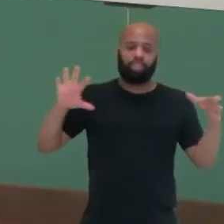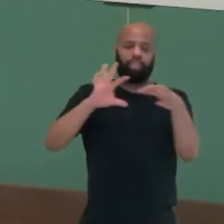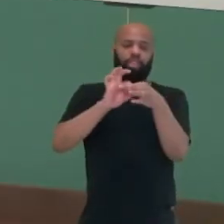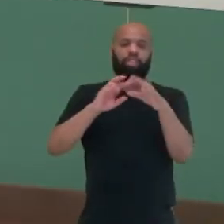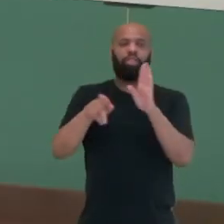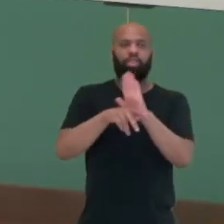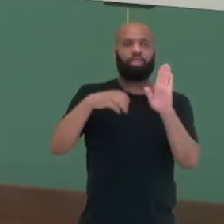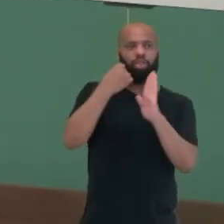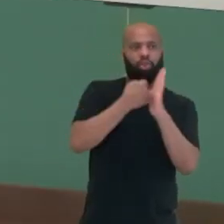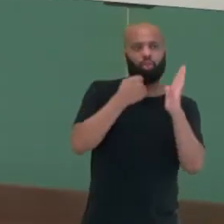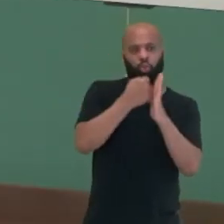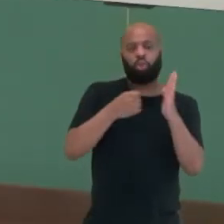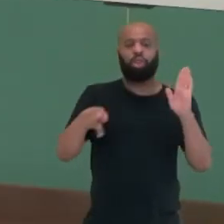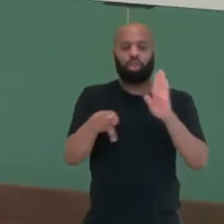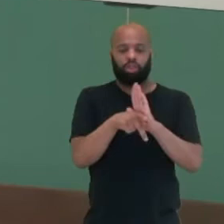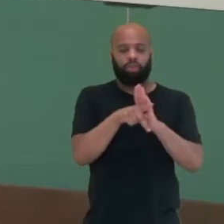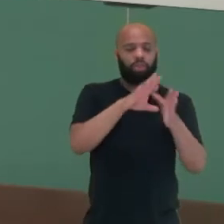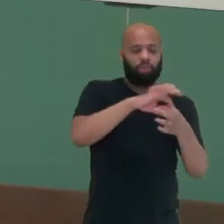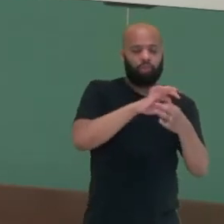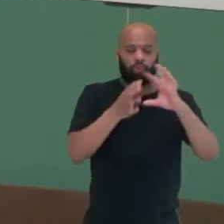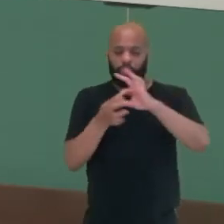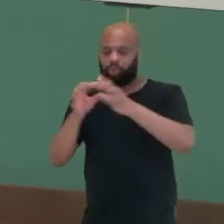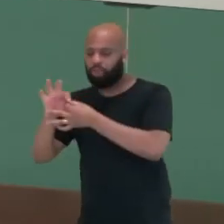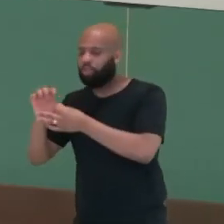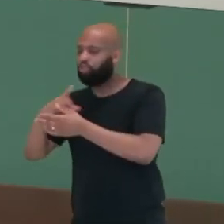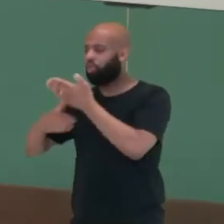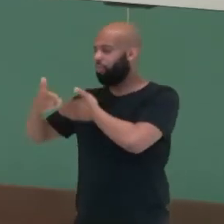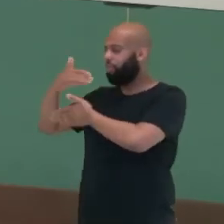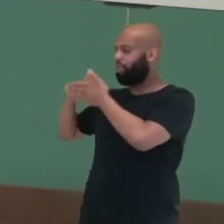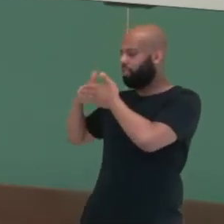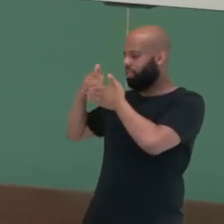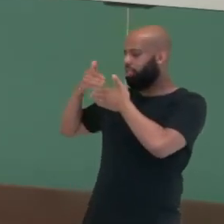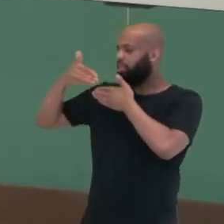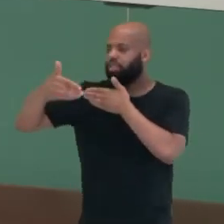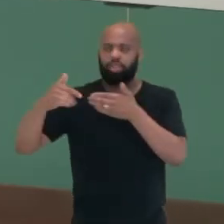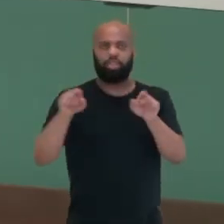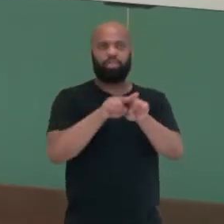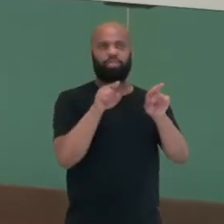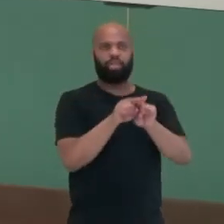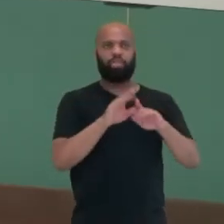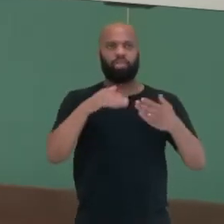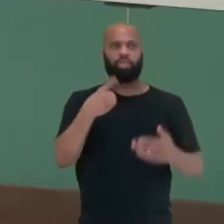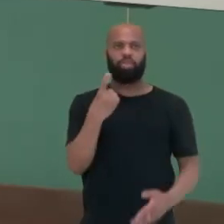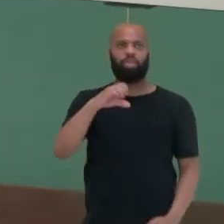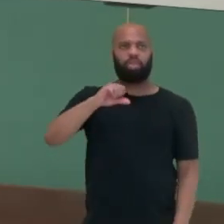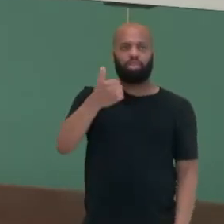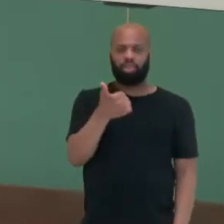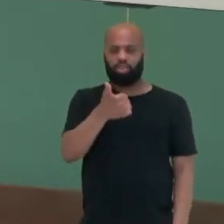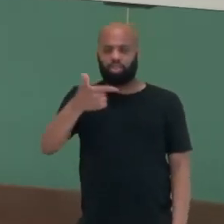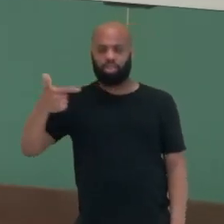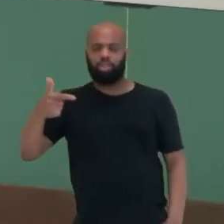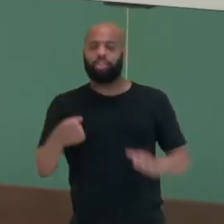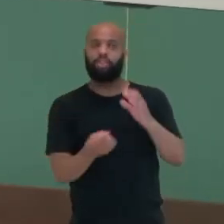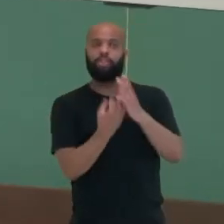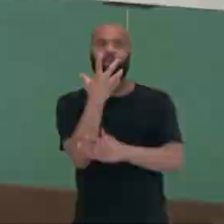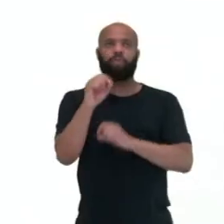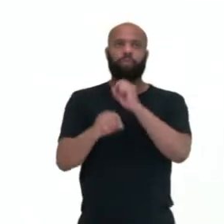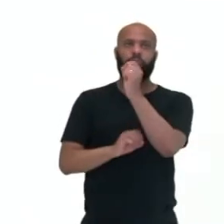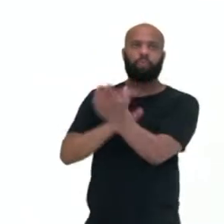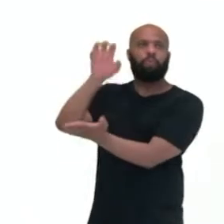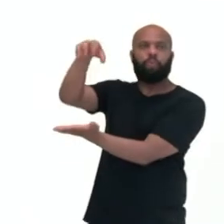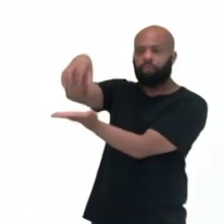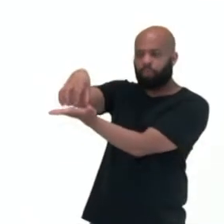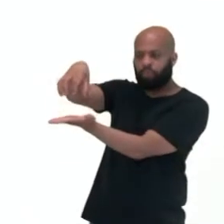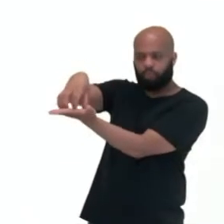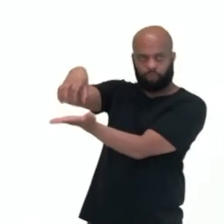lutas, entre as Olimpíadas, né, entre o passado e o presente. Em 1912 foi criada a United World